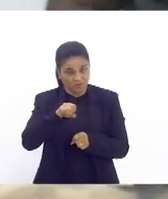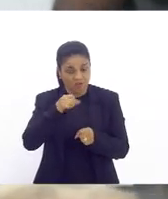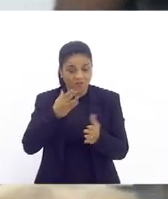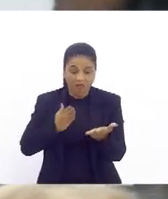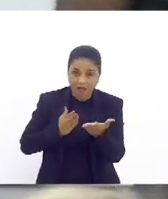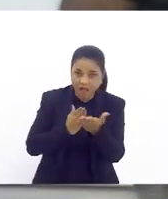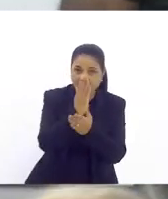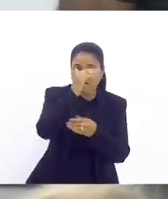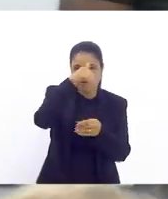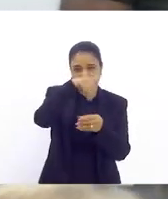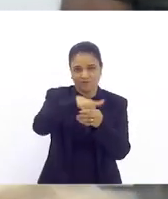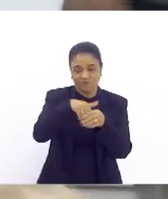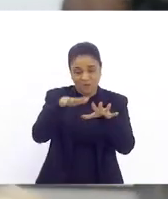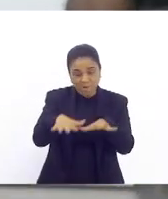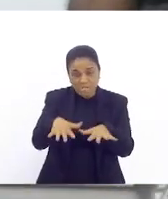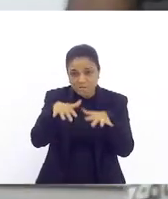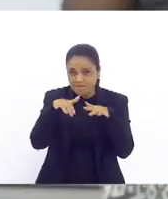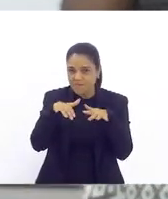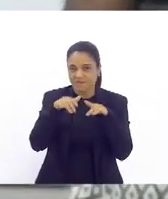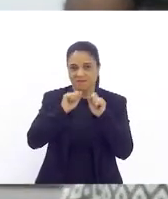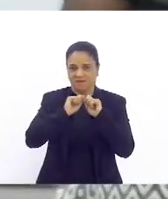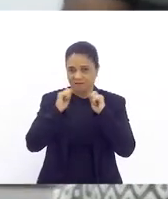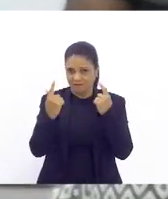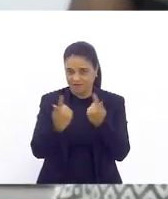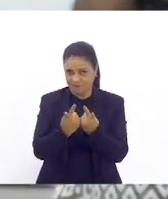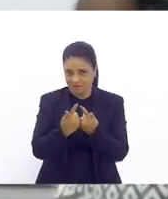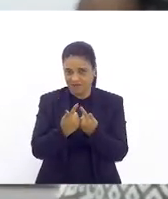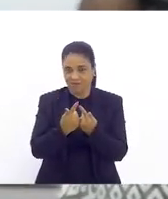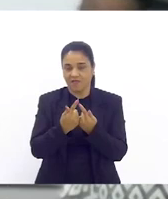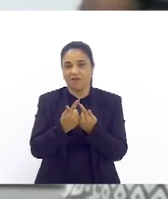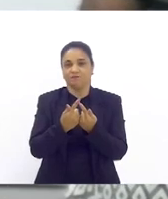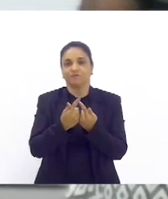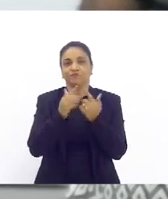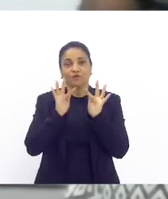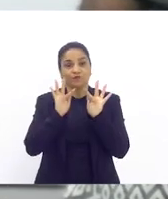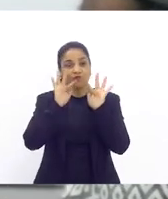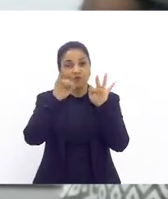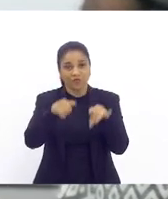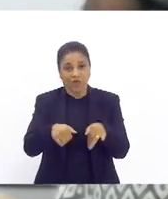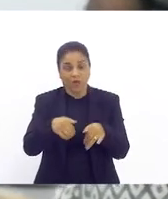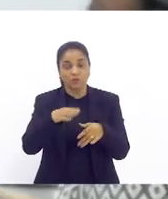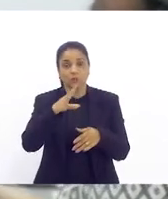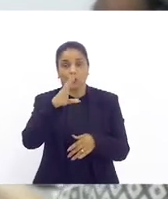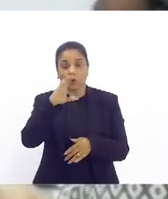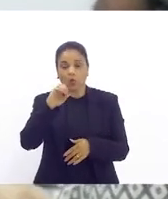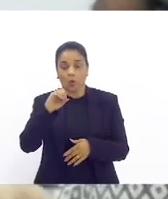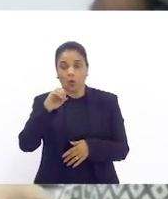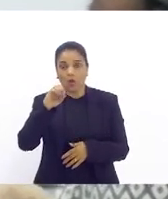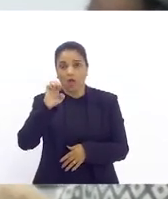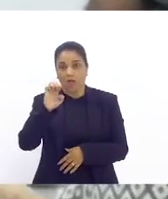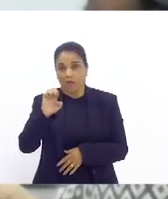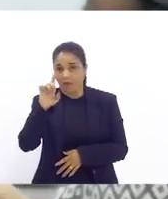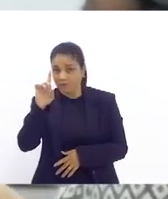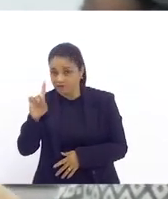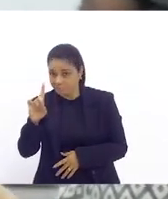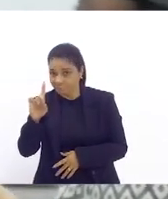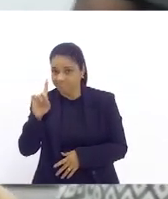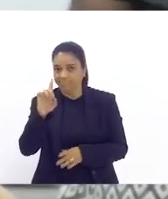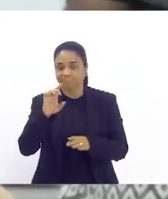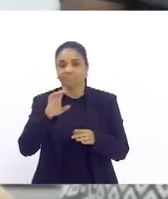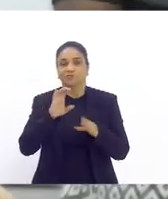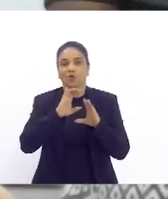né no final na plenária final do coed né do Congresso Estadual foi um documento que